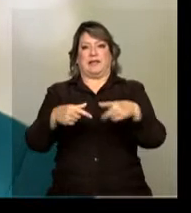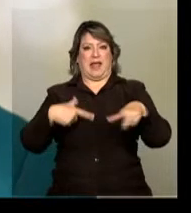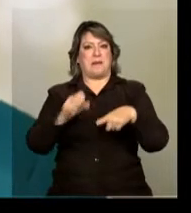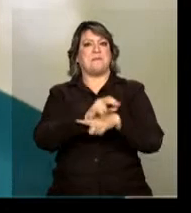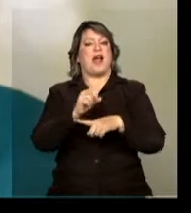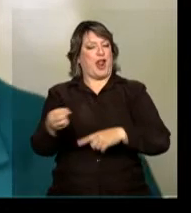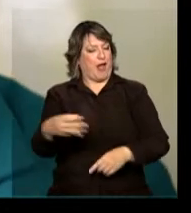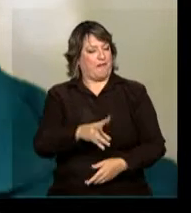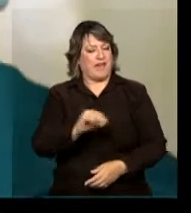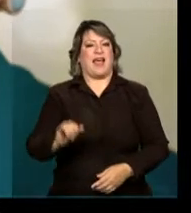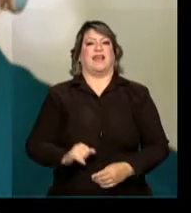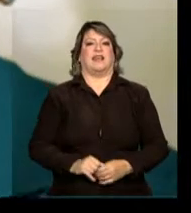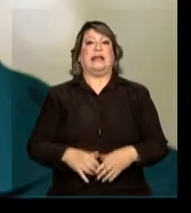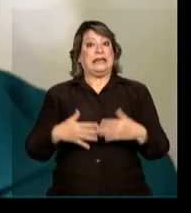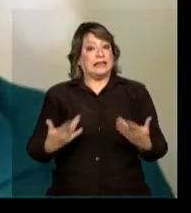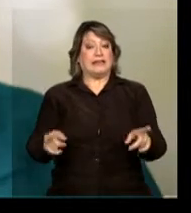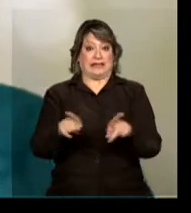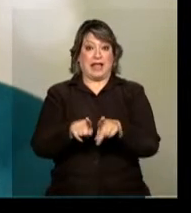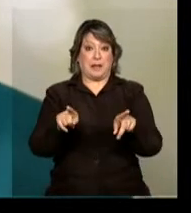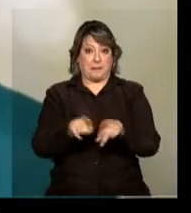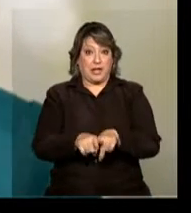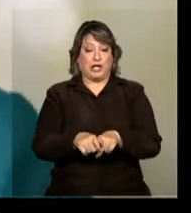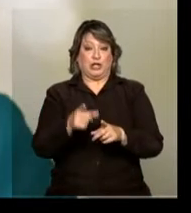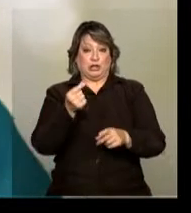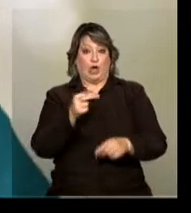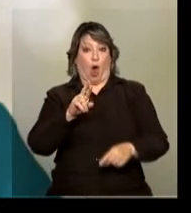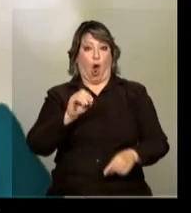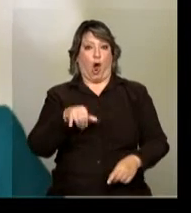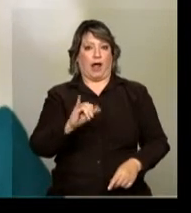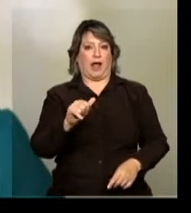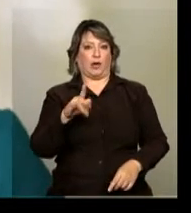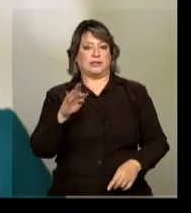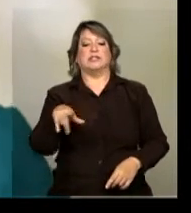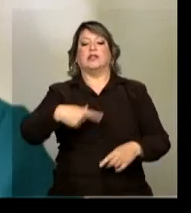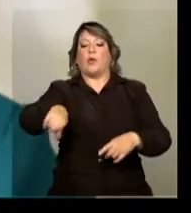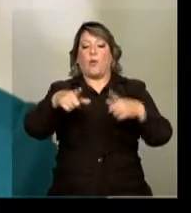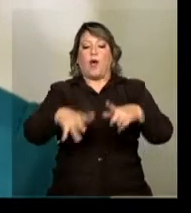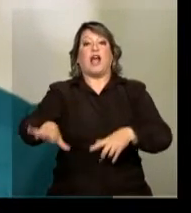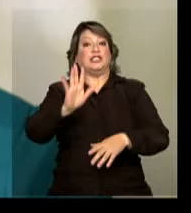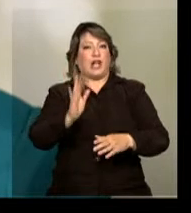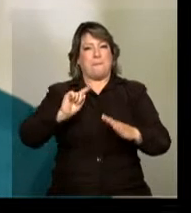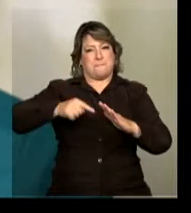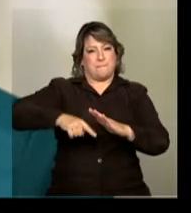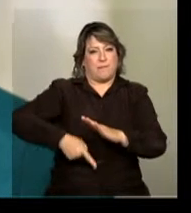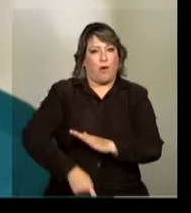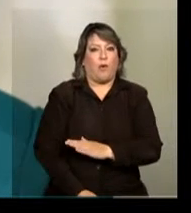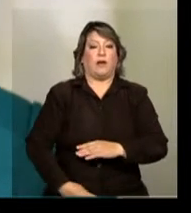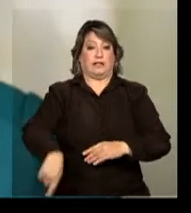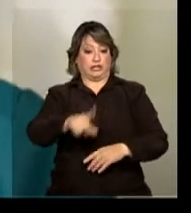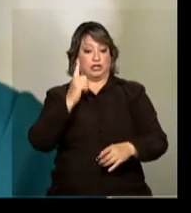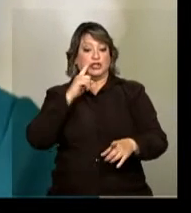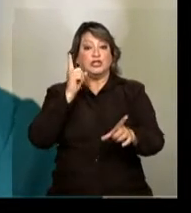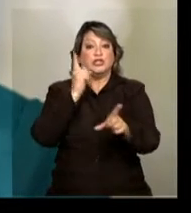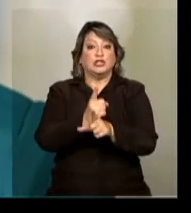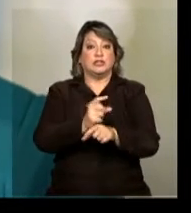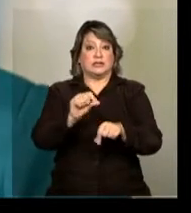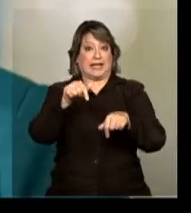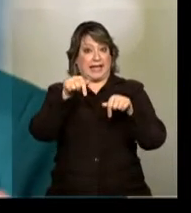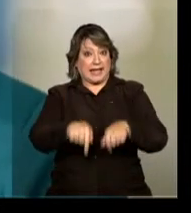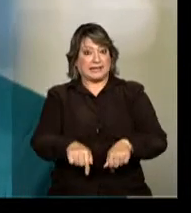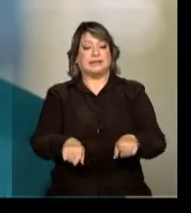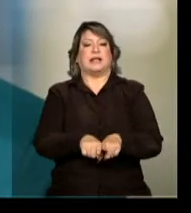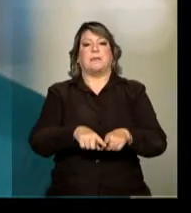empregos além disso os royalties das áreas já em exploração e daquelas descobertas neste